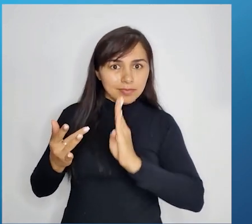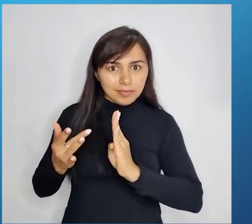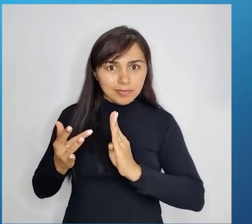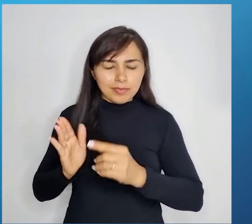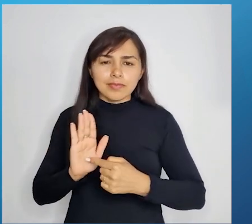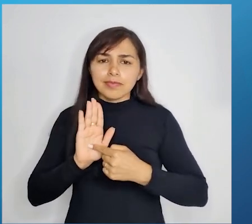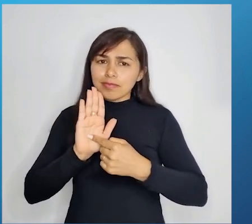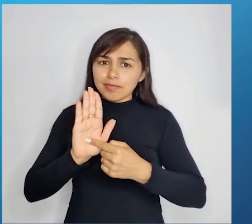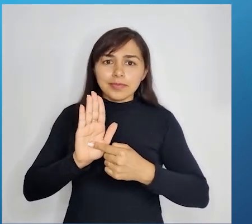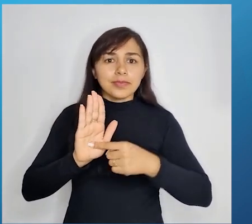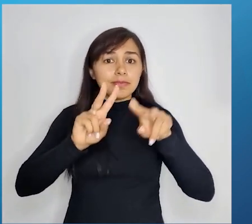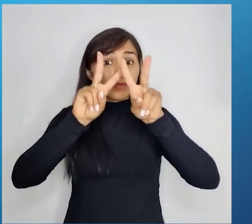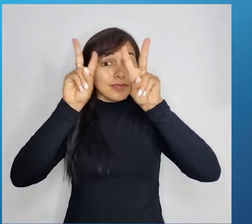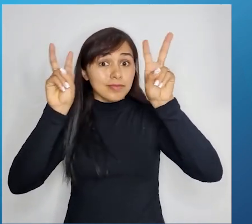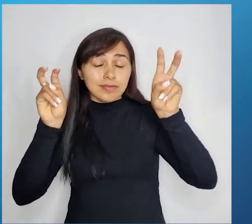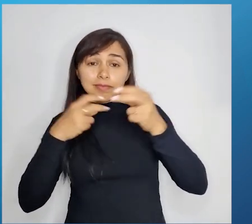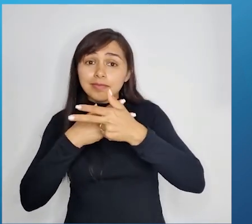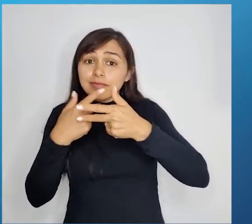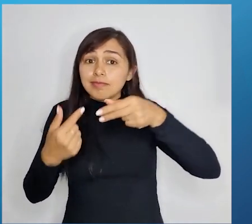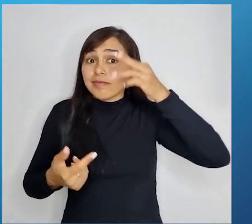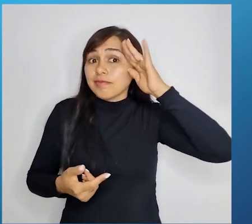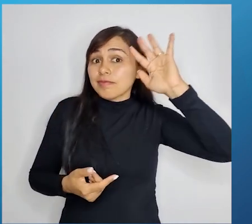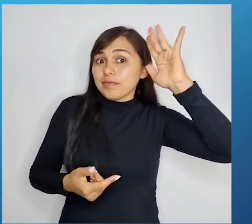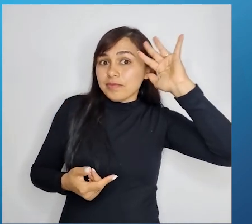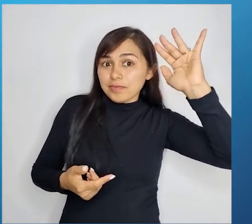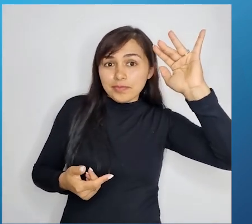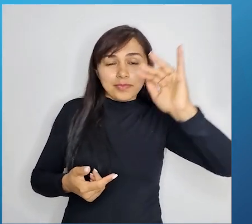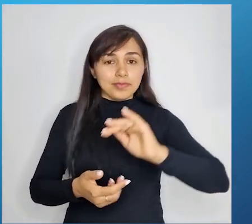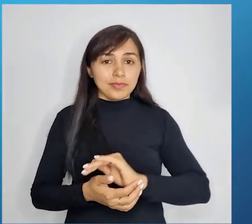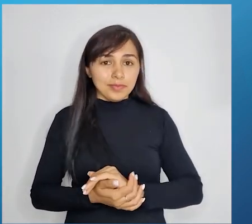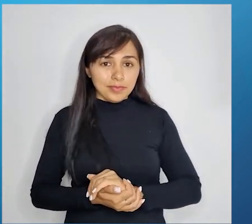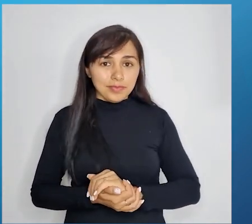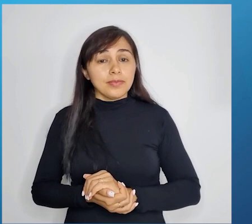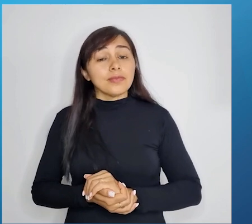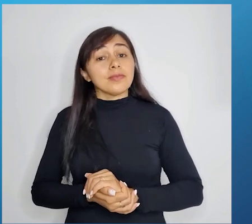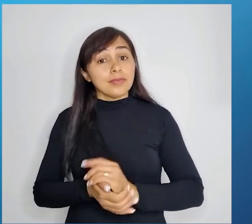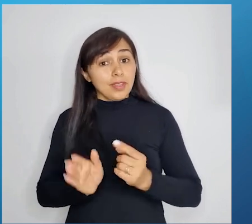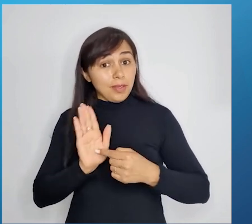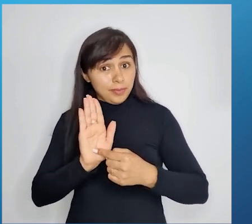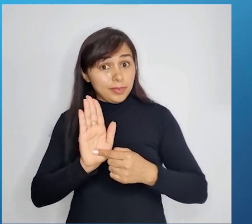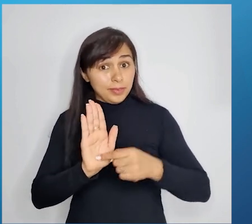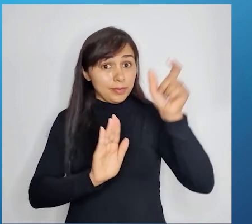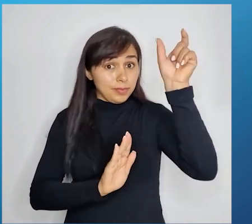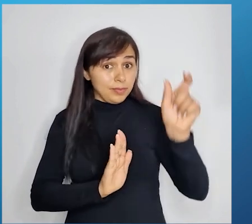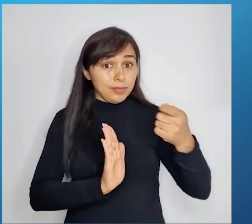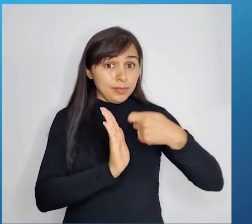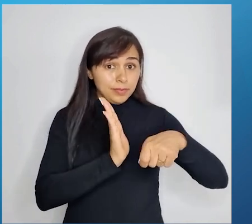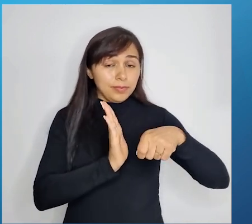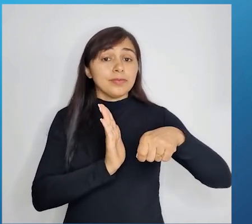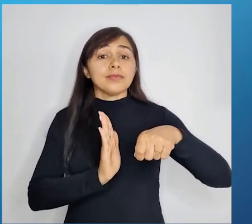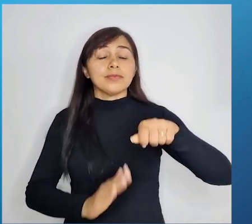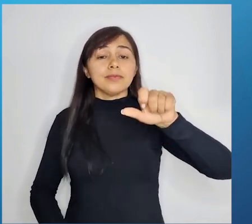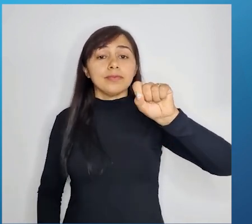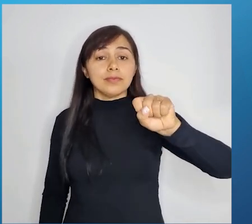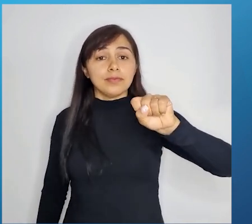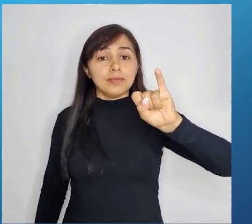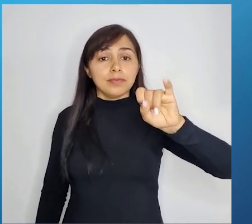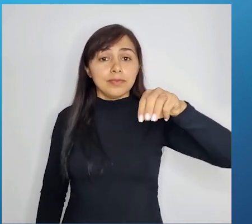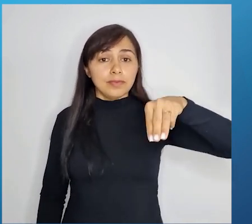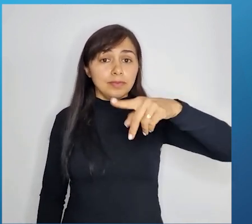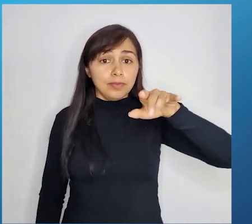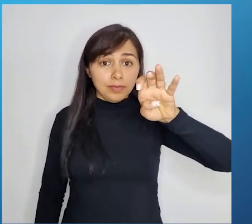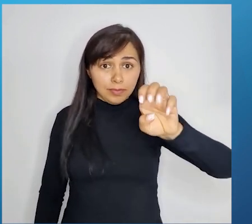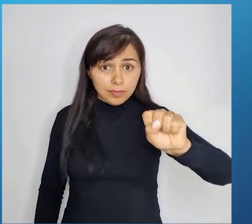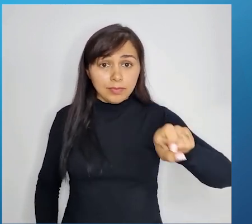exploravam o irracional, o sonho e o inconsciente, com as obras de Simões Lopes Neto e Aloysio